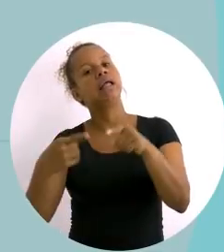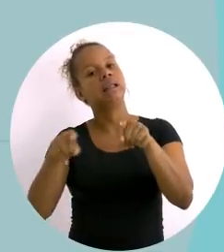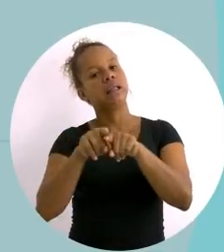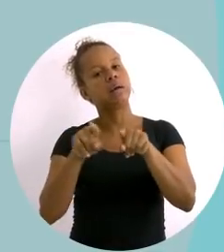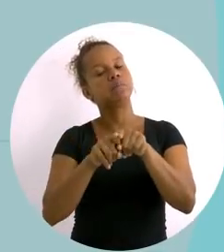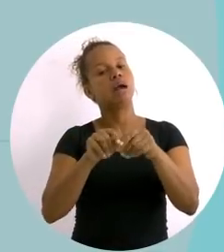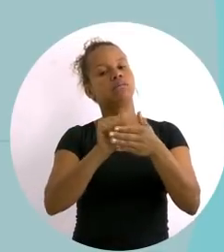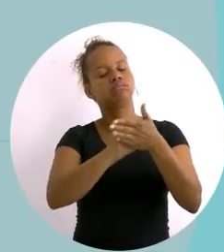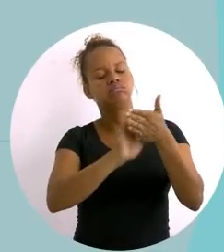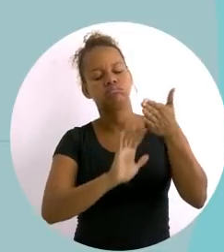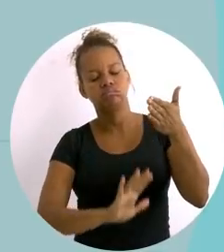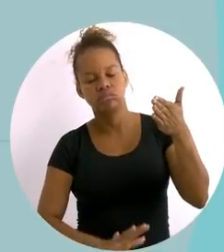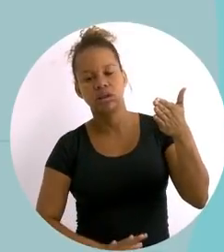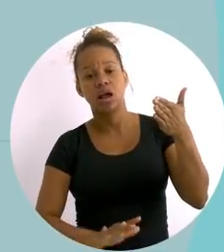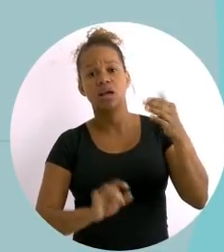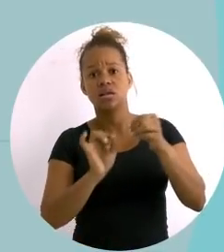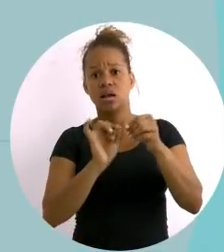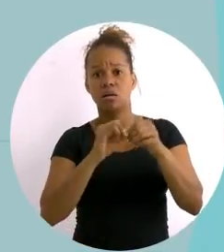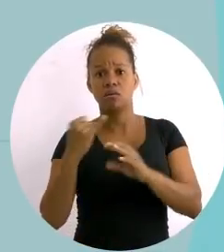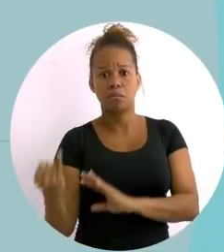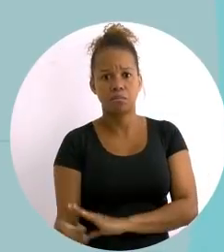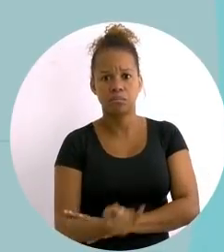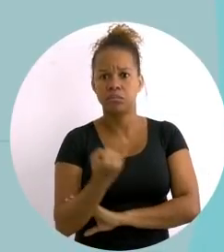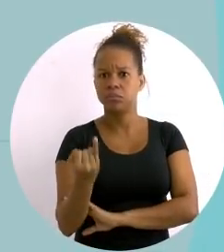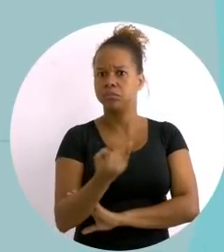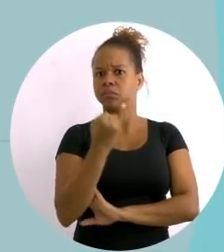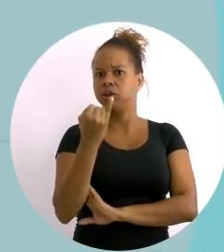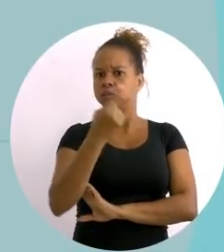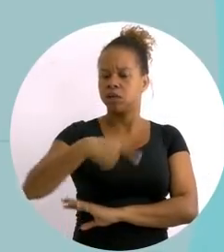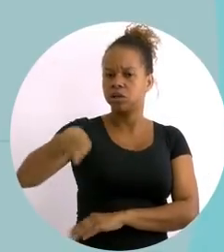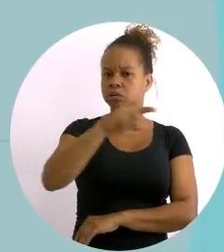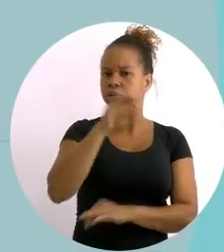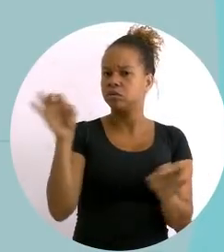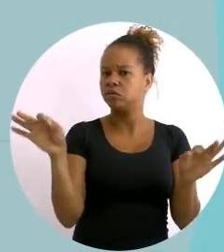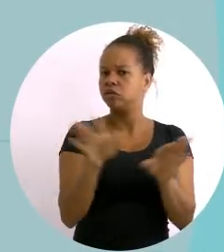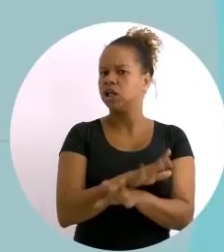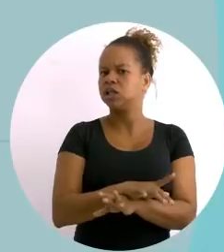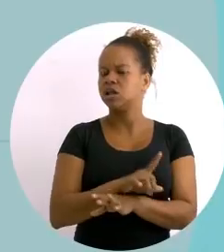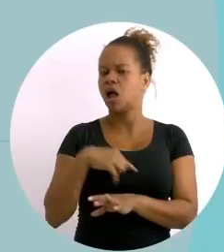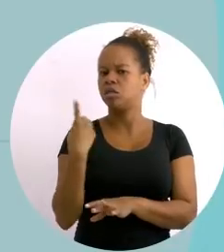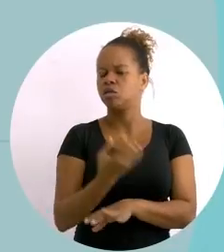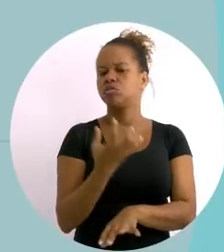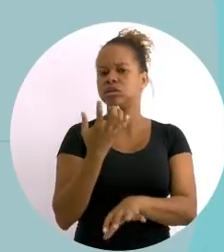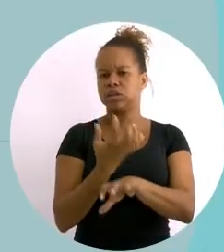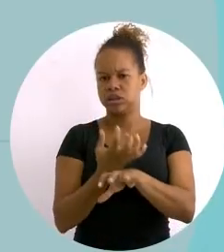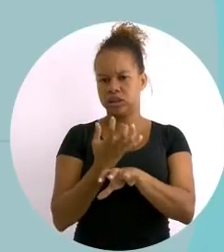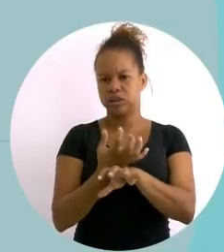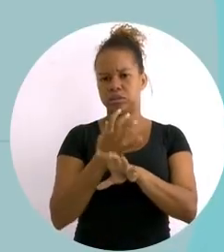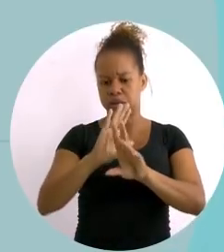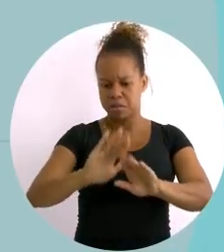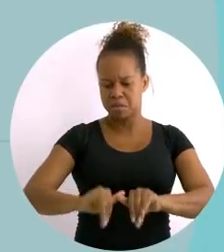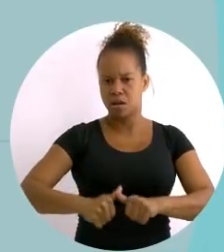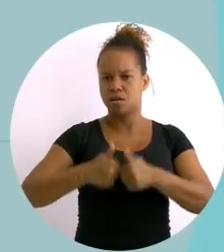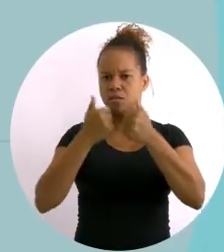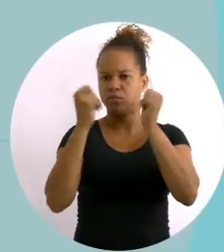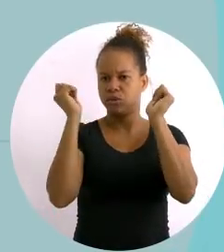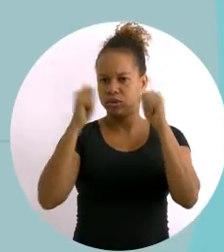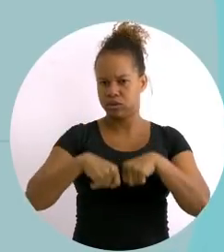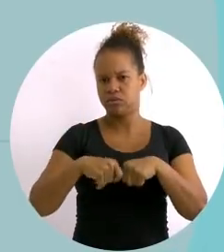nos exercícios, será fundamental para que a gente possa finalizar a nossa disciplina da melhor maneira